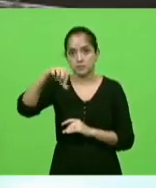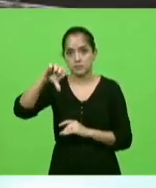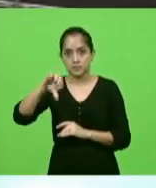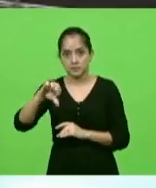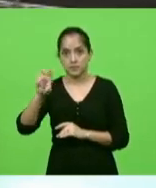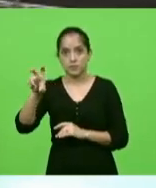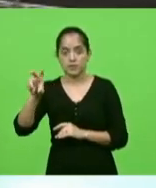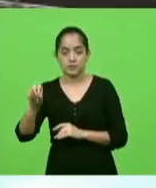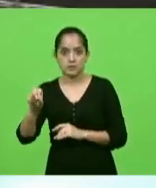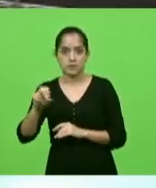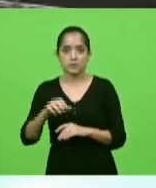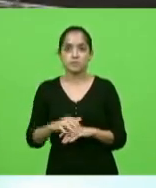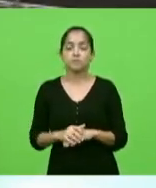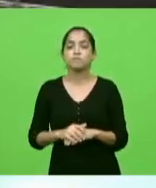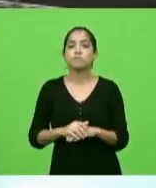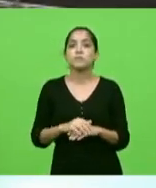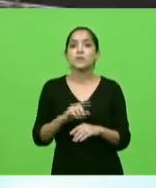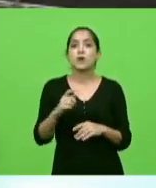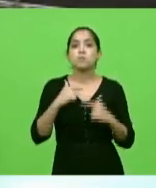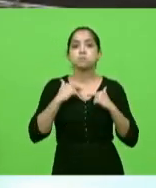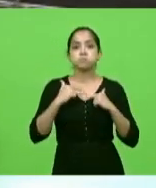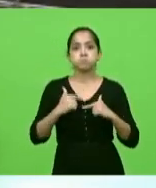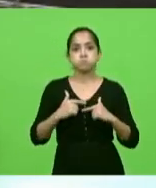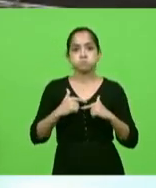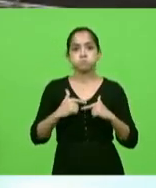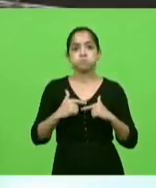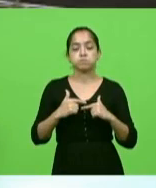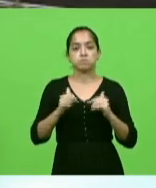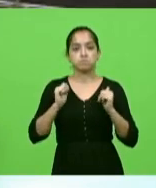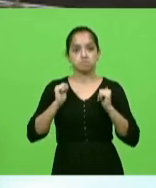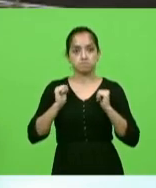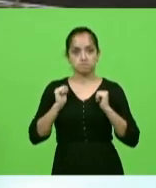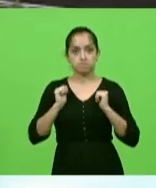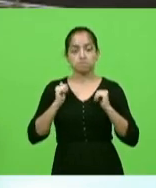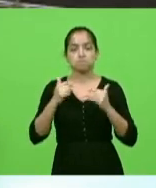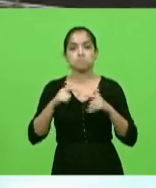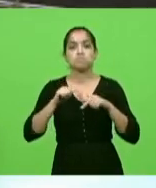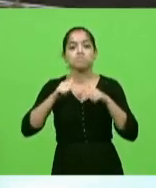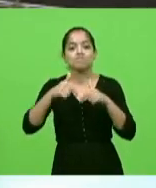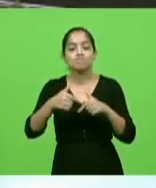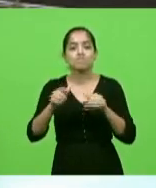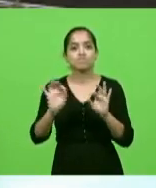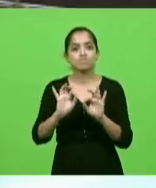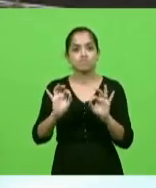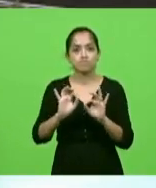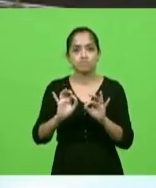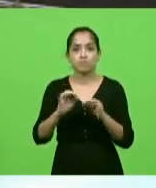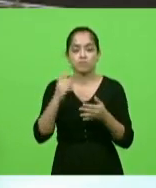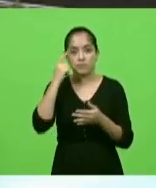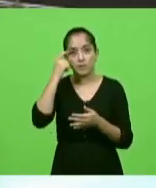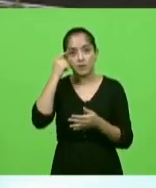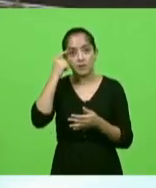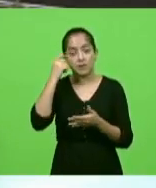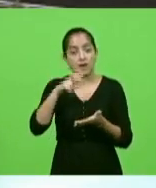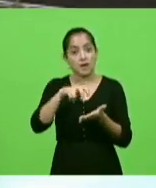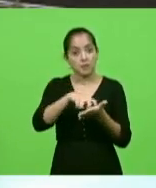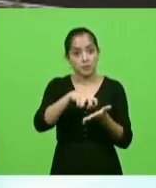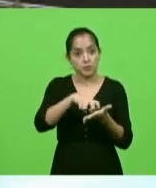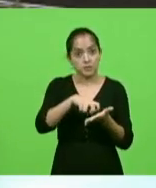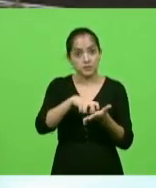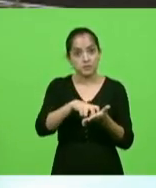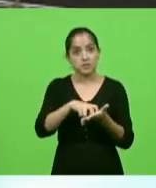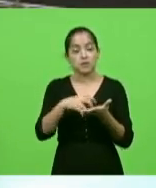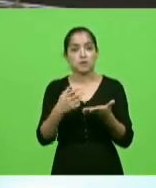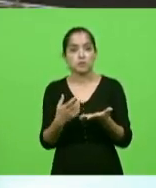de 1950 por suposta omissão em deixar de adotar qualquer ato destinado a punição